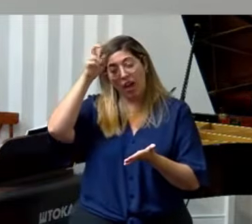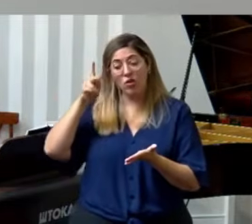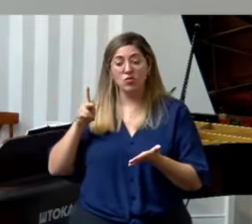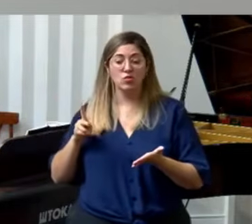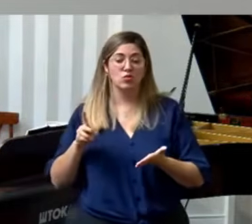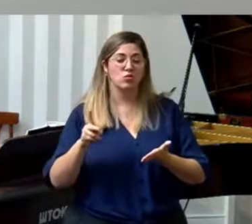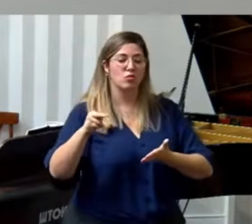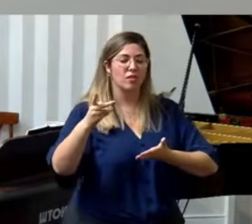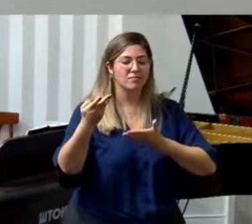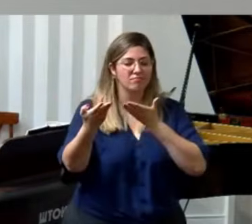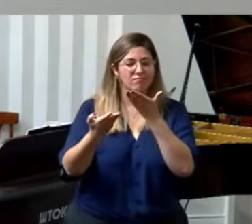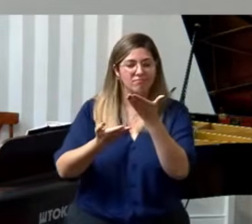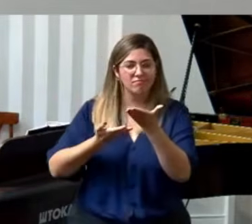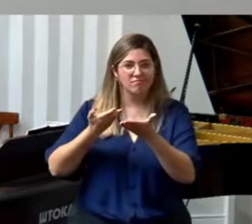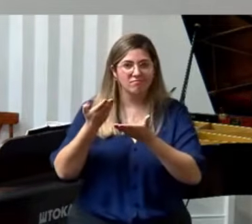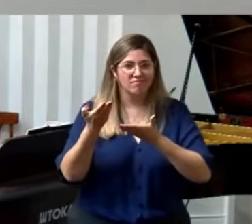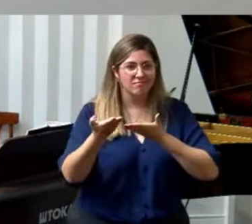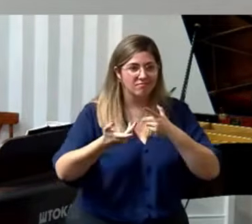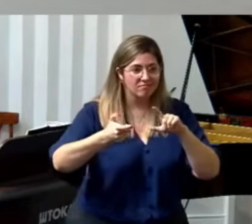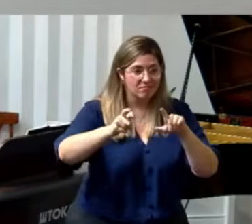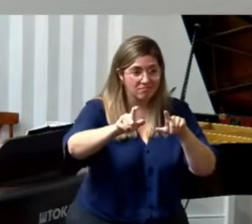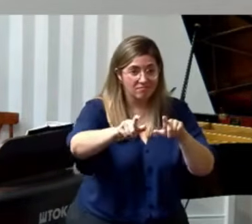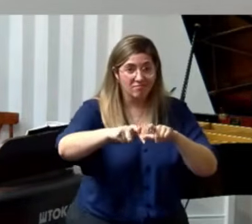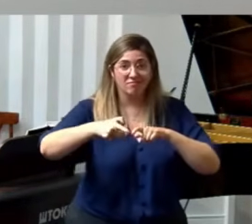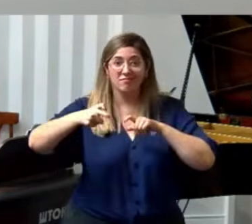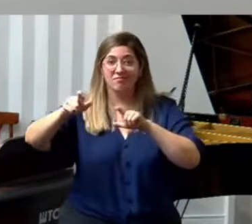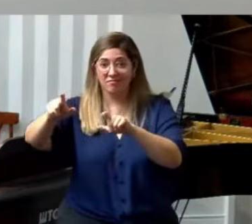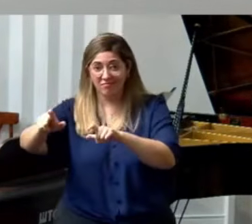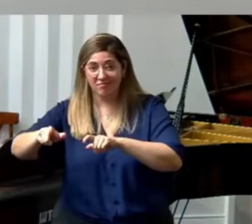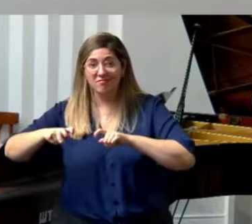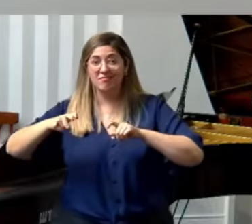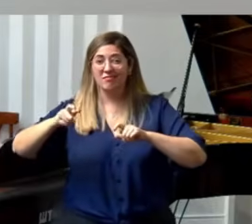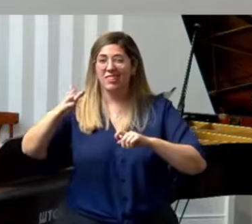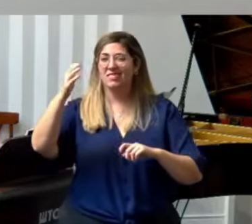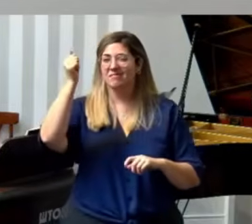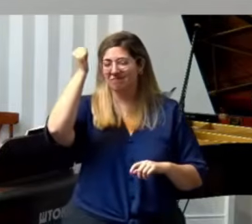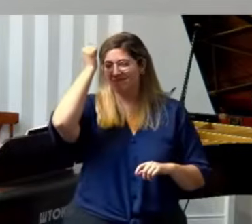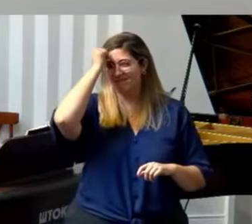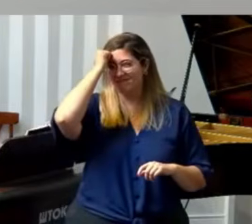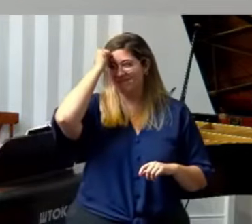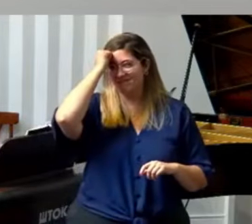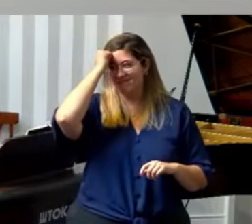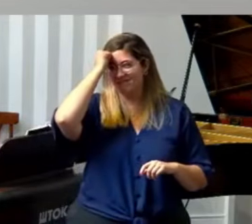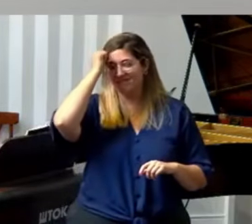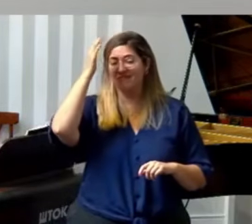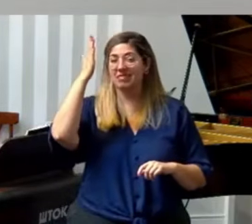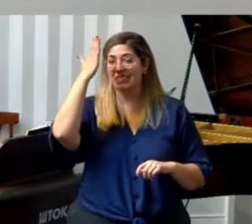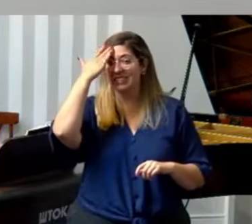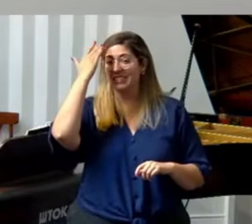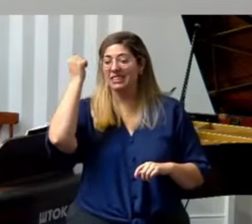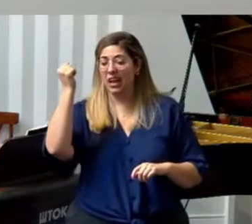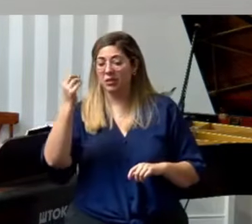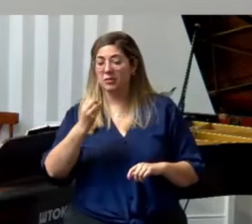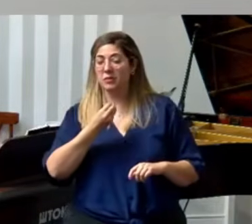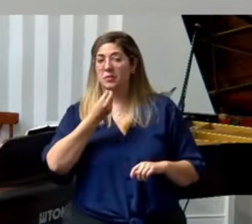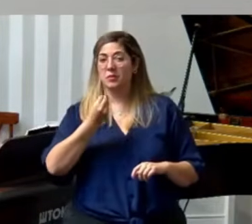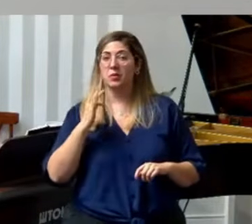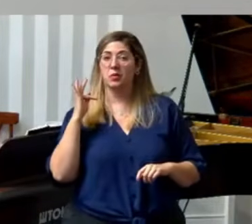soberano, que sabe quais são as consequências do pecado e sabe lidar com cada uma